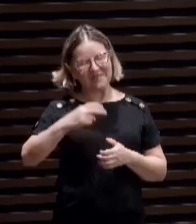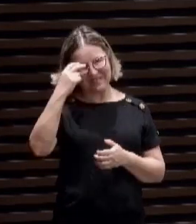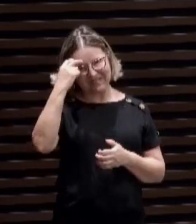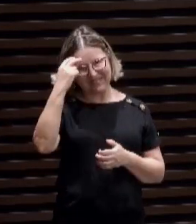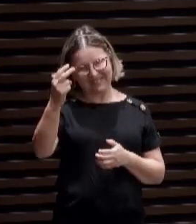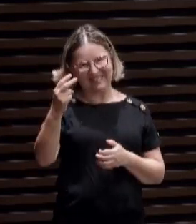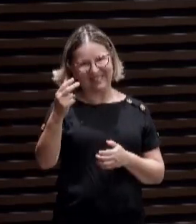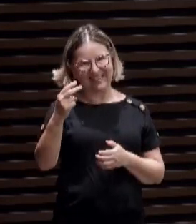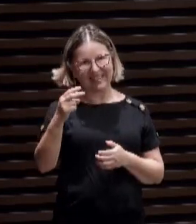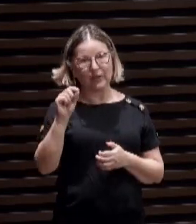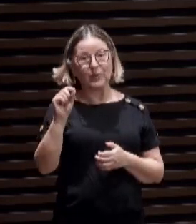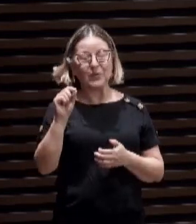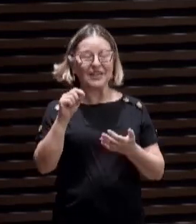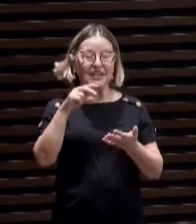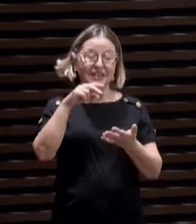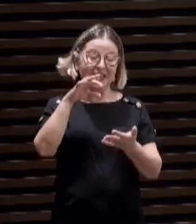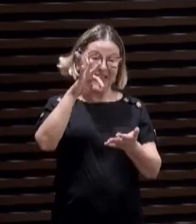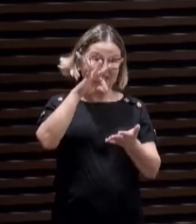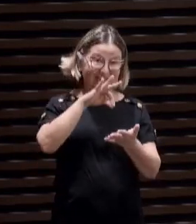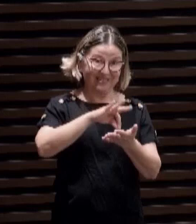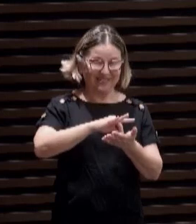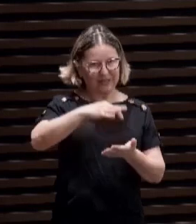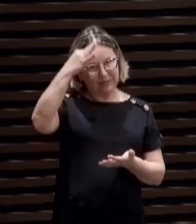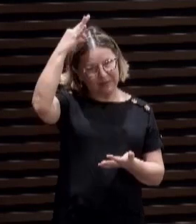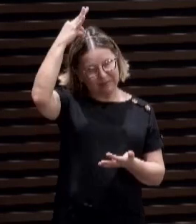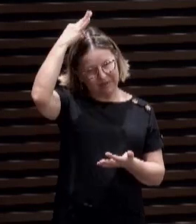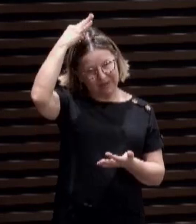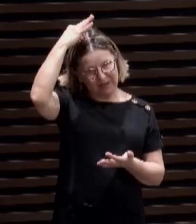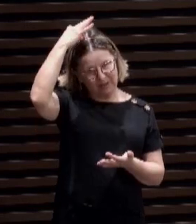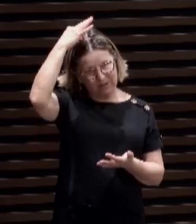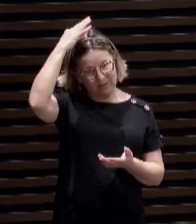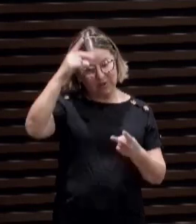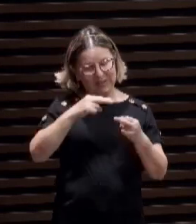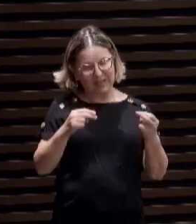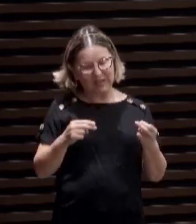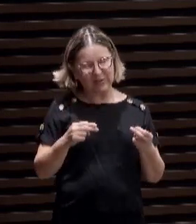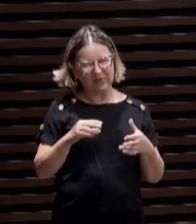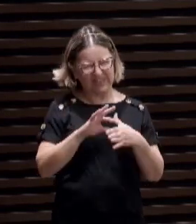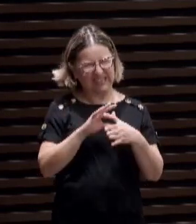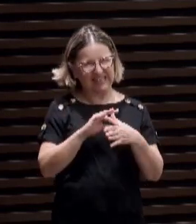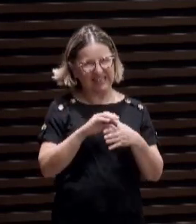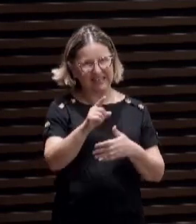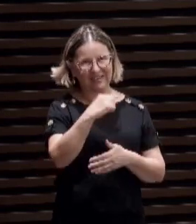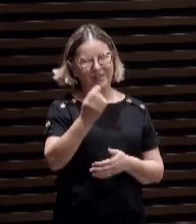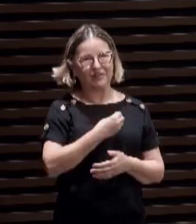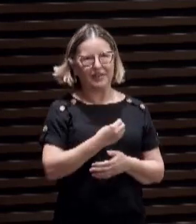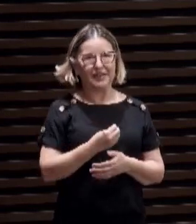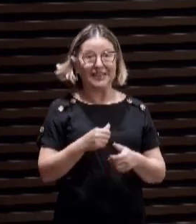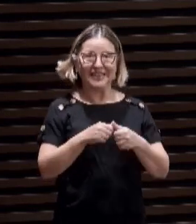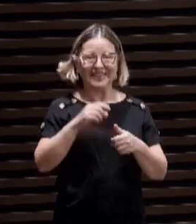é espiritual e o que é carnal em nossas vidas. Nesse dia, nossas obras